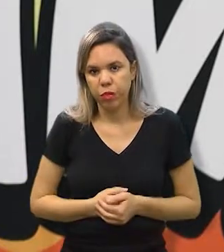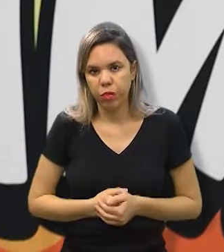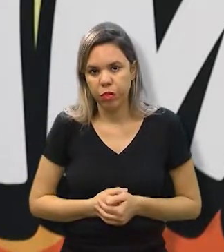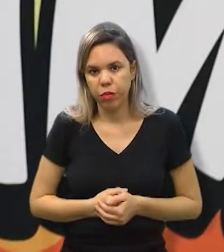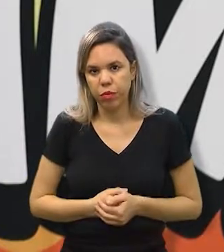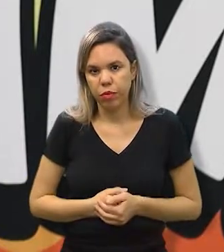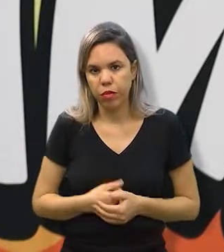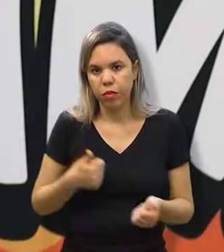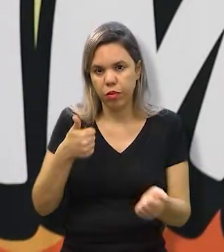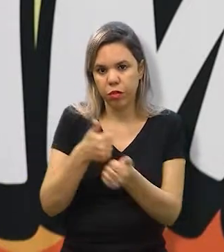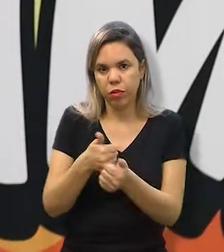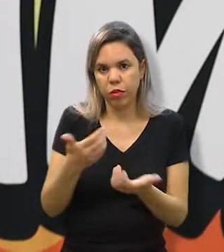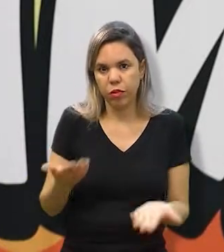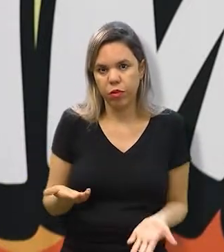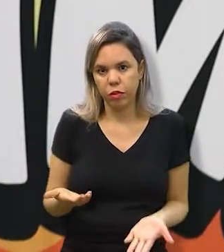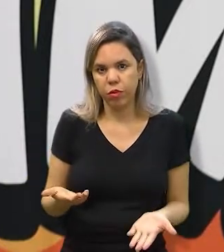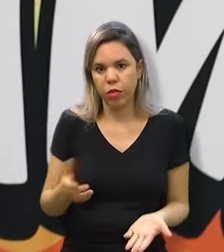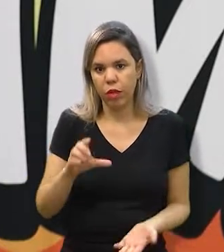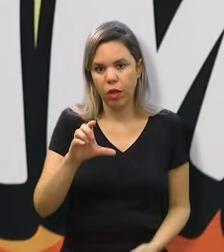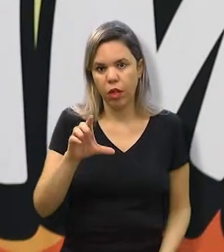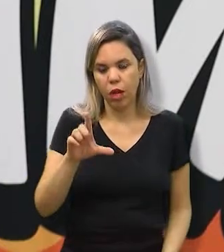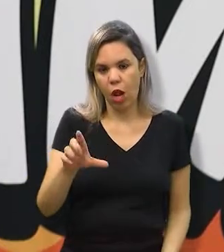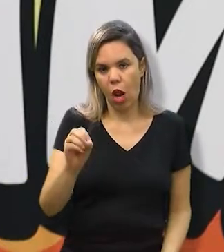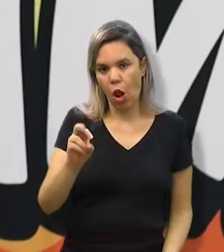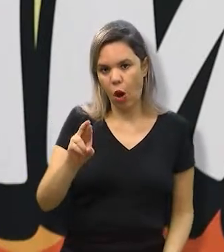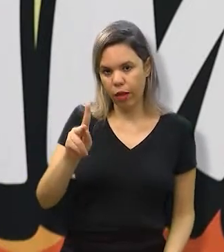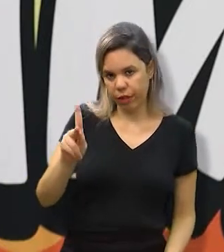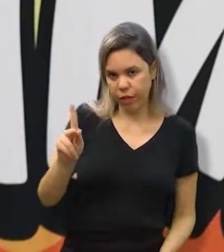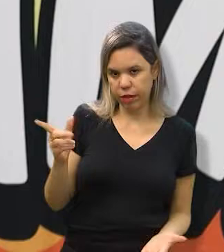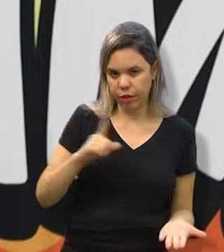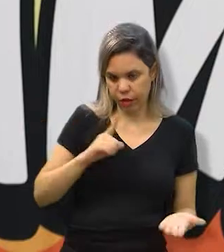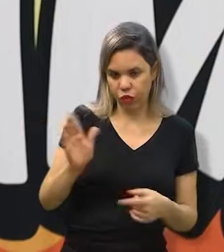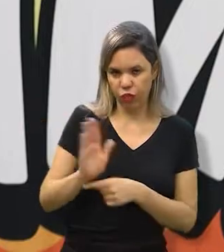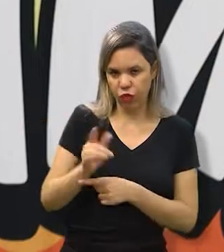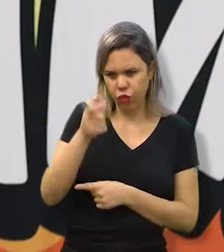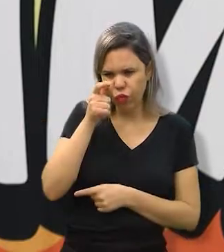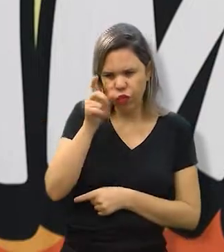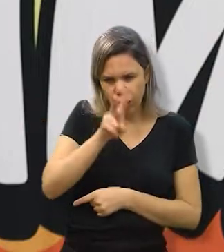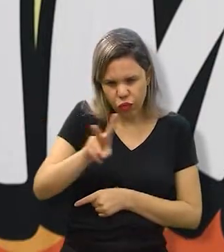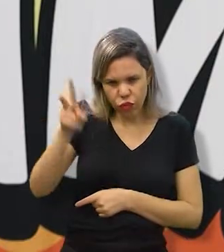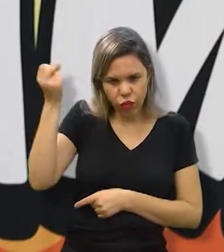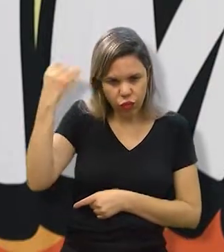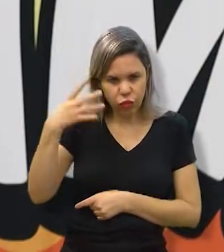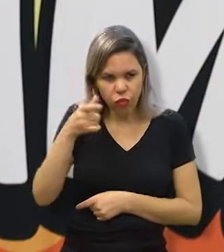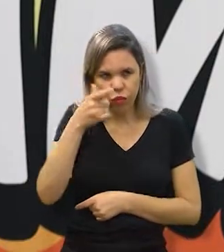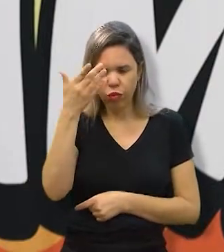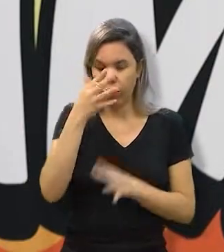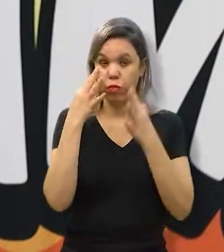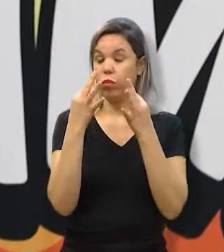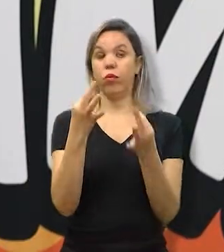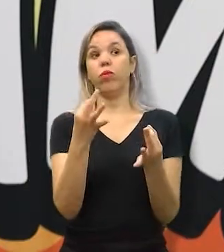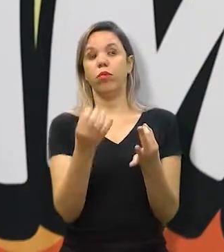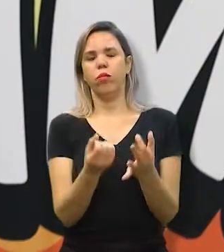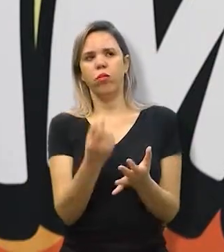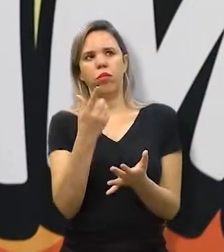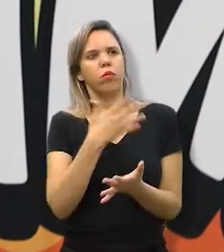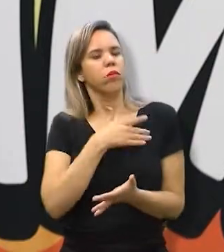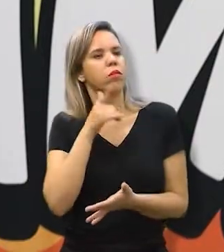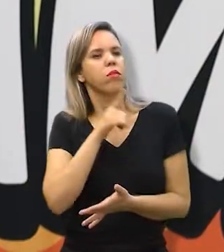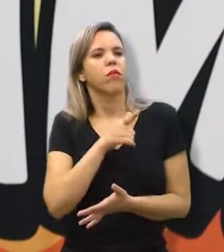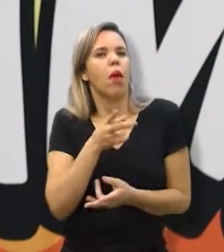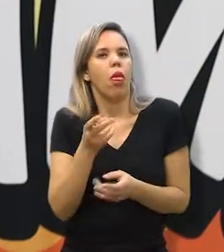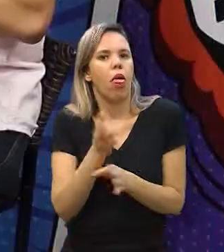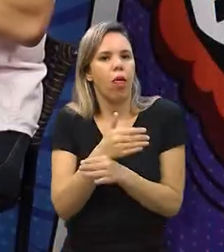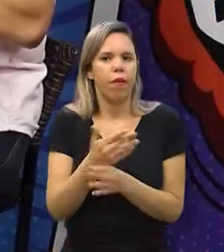então, recente, a série do Loki, né? Então, no audiovisual, se você já não prestar atenção,